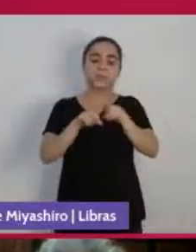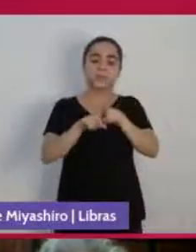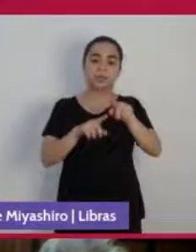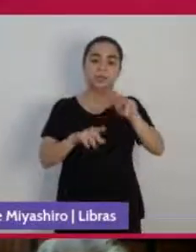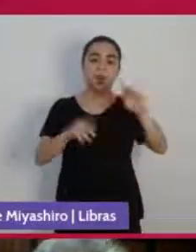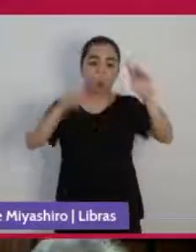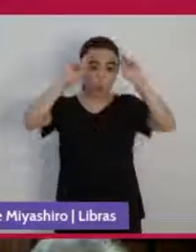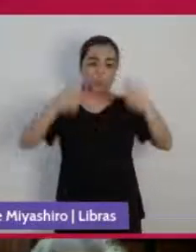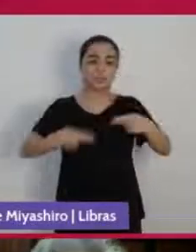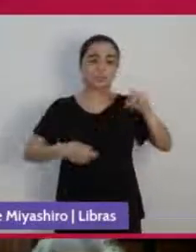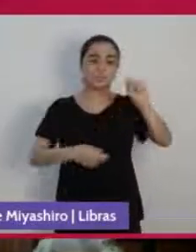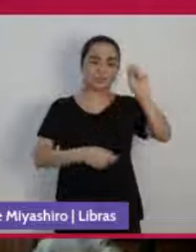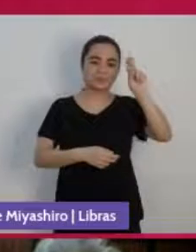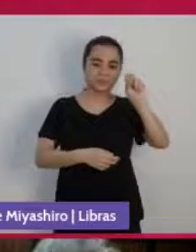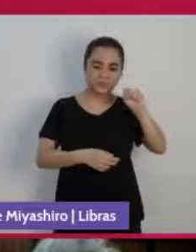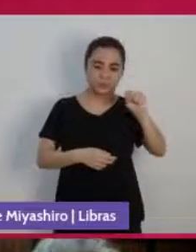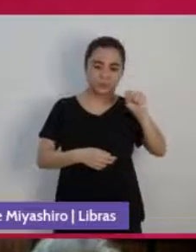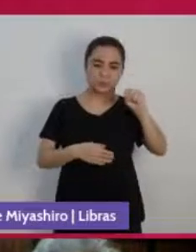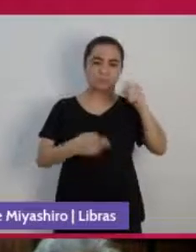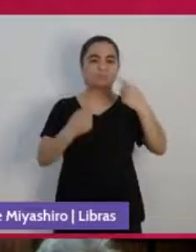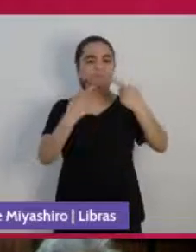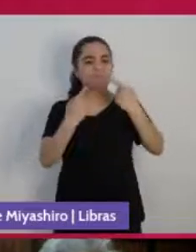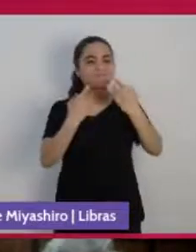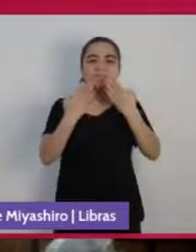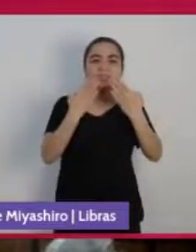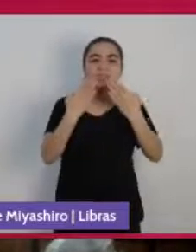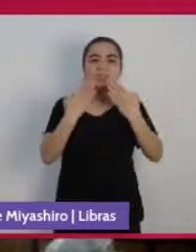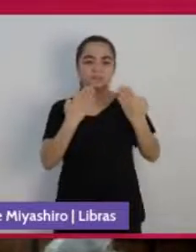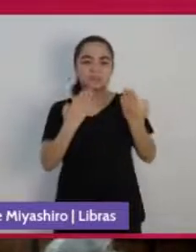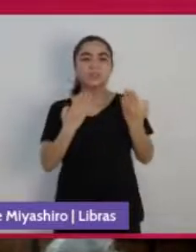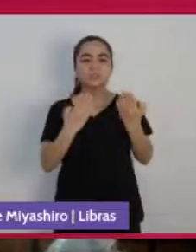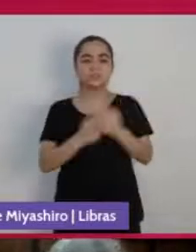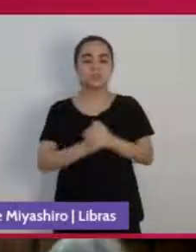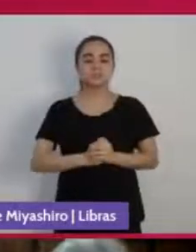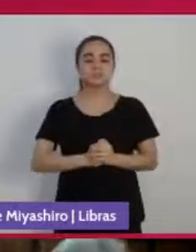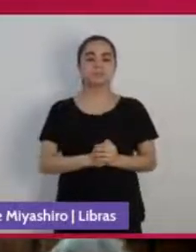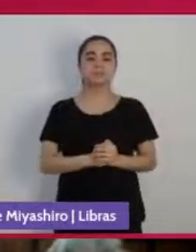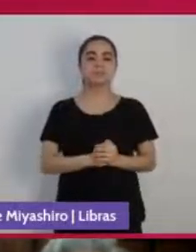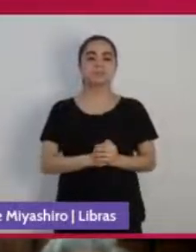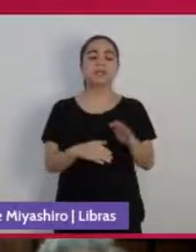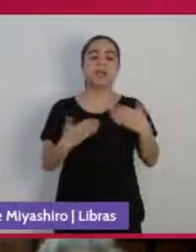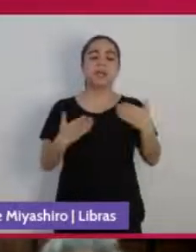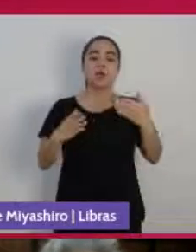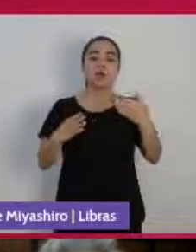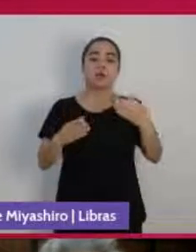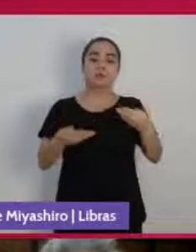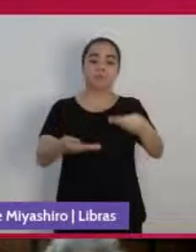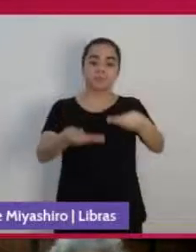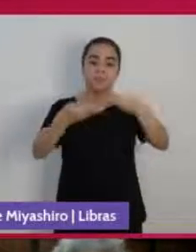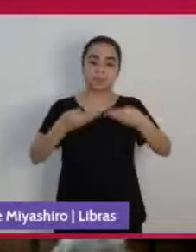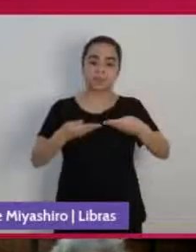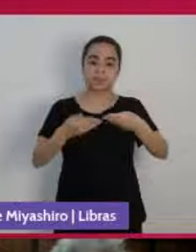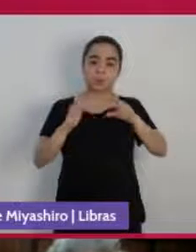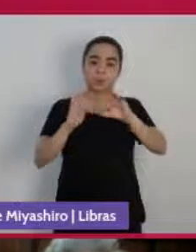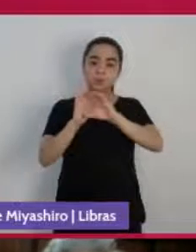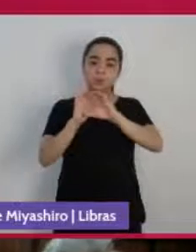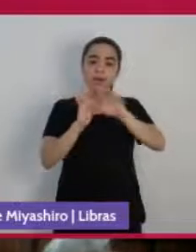para discutir com todos, né? Ela trouxe esse conceito